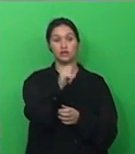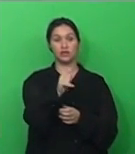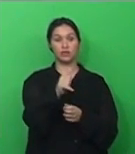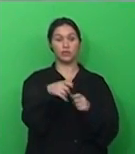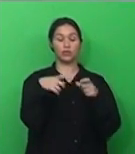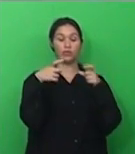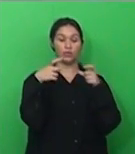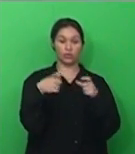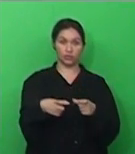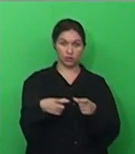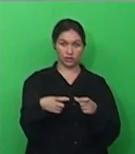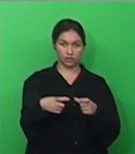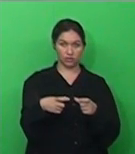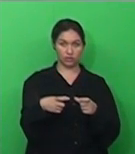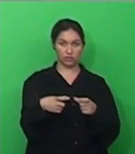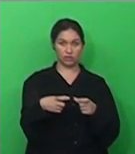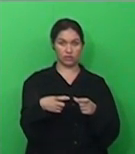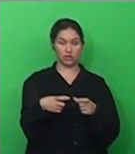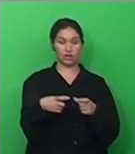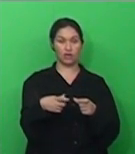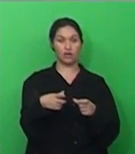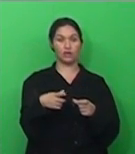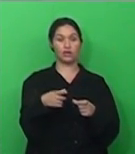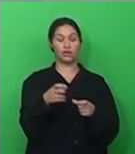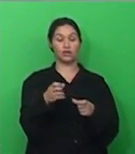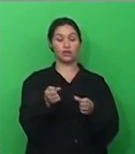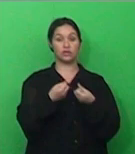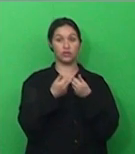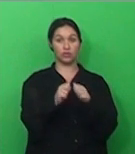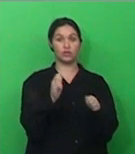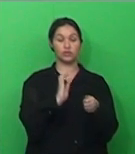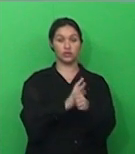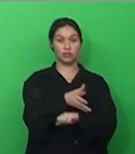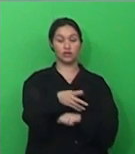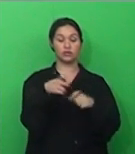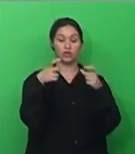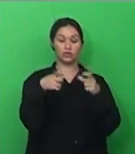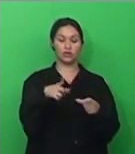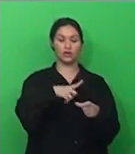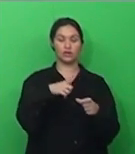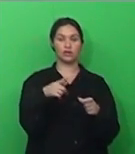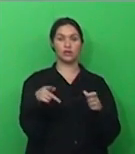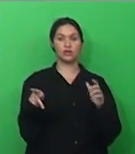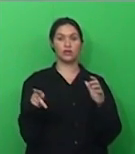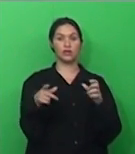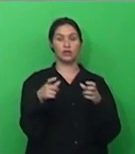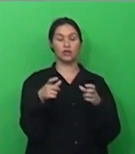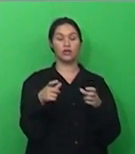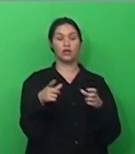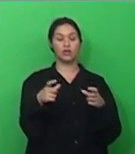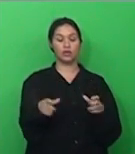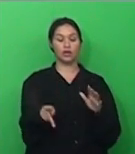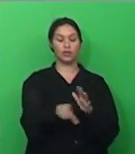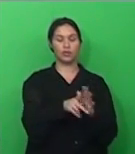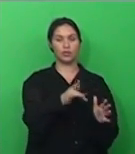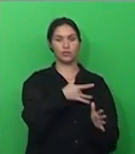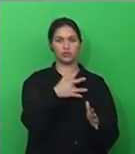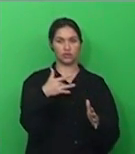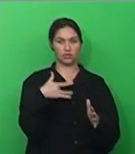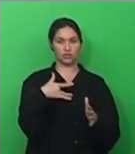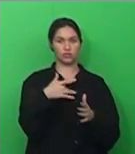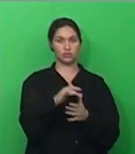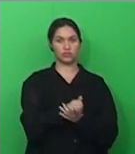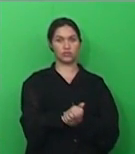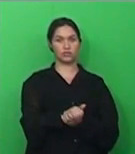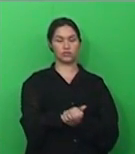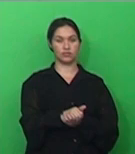tem escola, essas são as prioridades. Nós temos lá na nossa comunidade, se fez o posto de saúde, se colocou o asfalto só